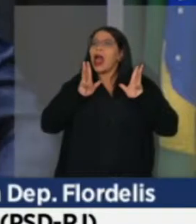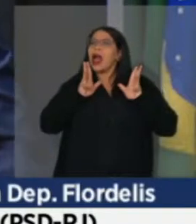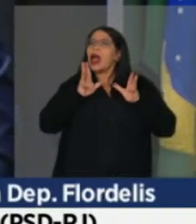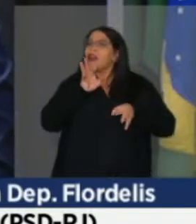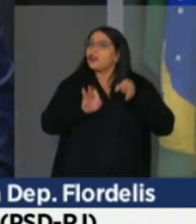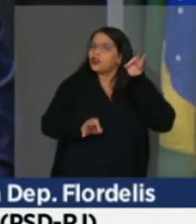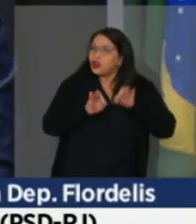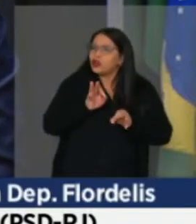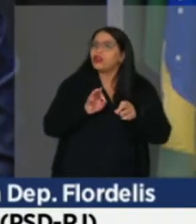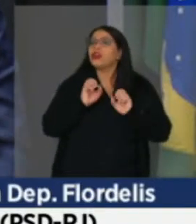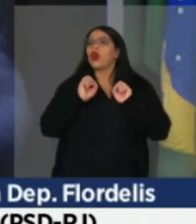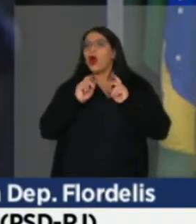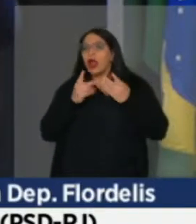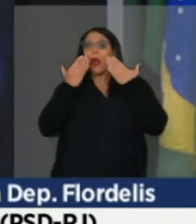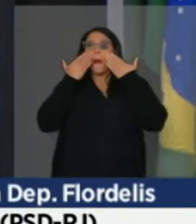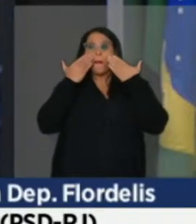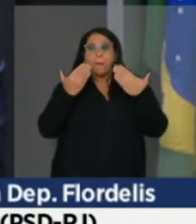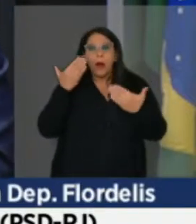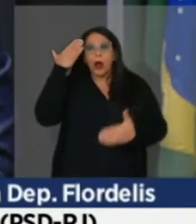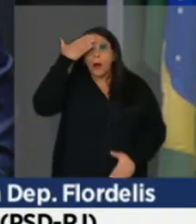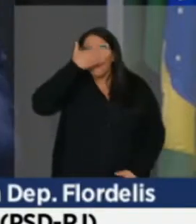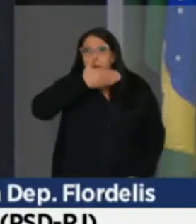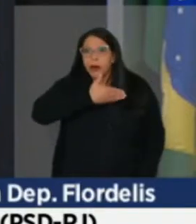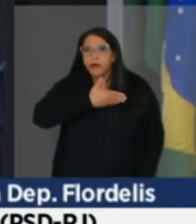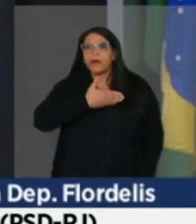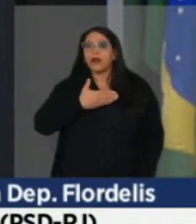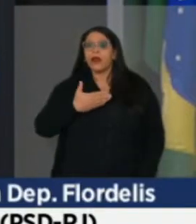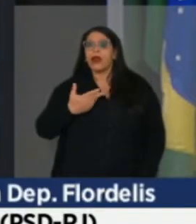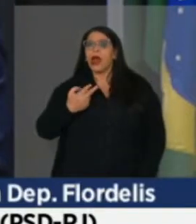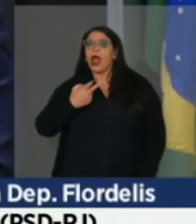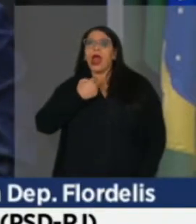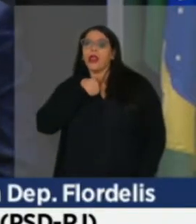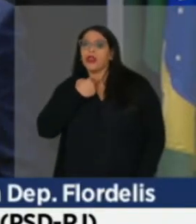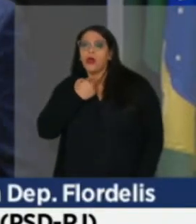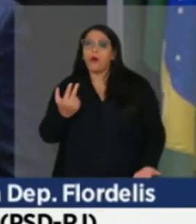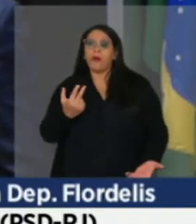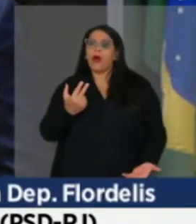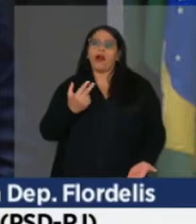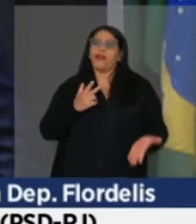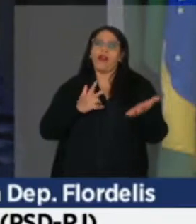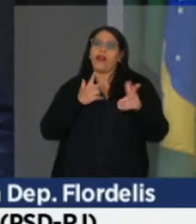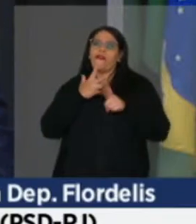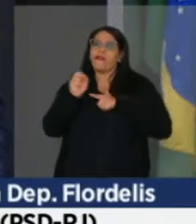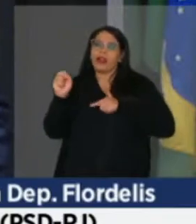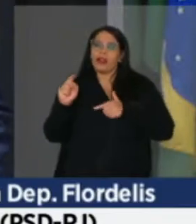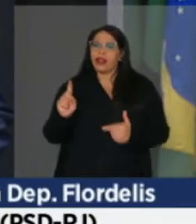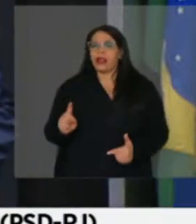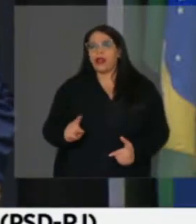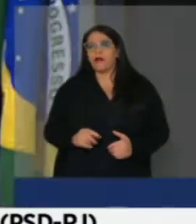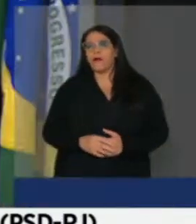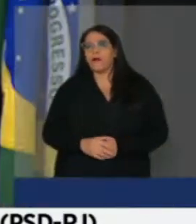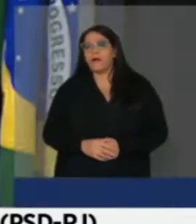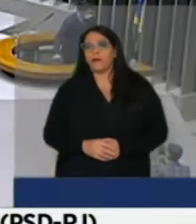todas expostas. Esse estuprador não pode ter vencido. Obrigado.